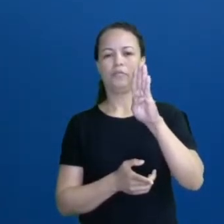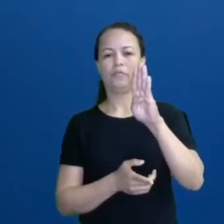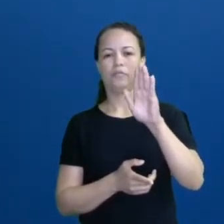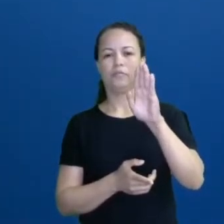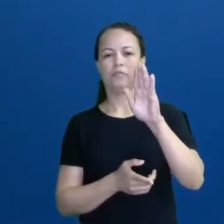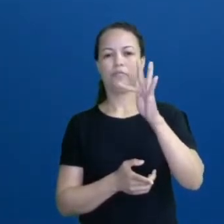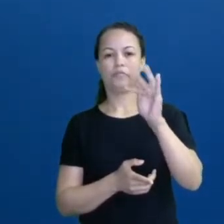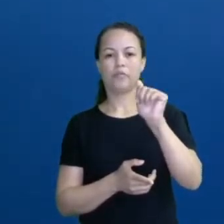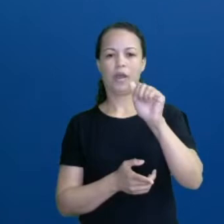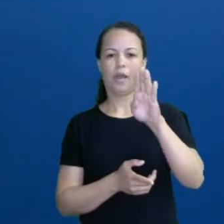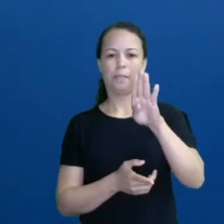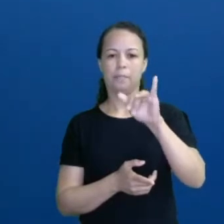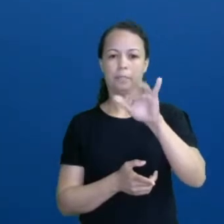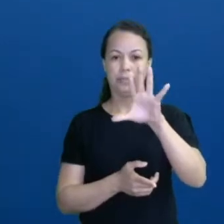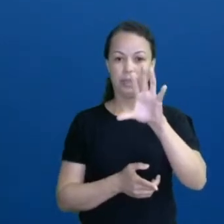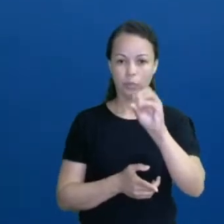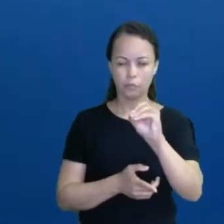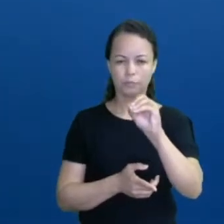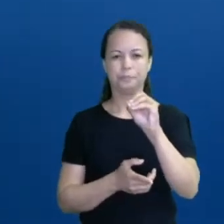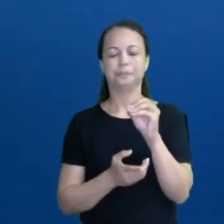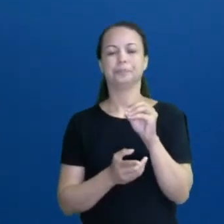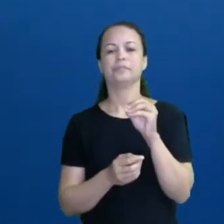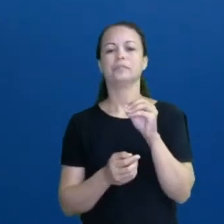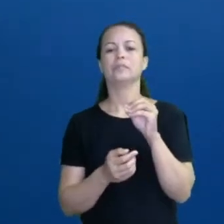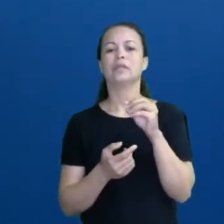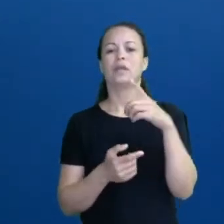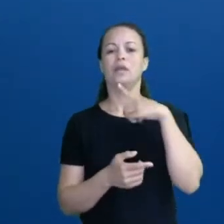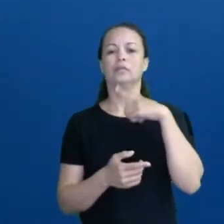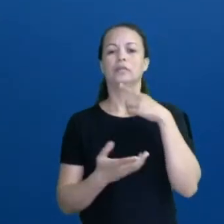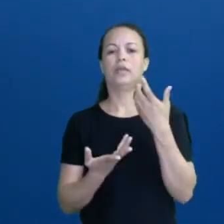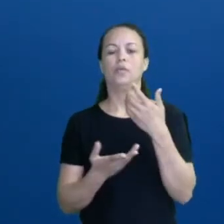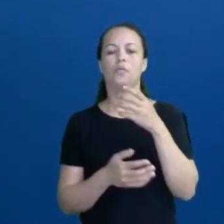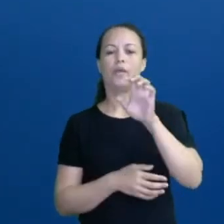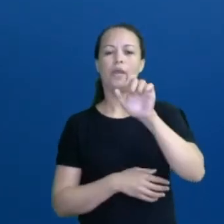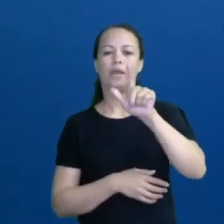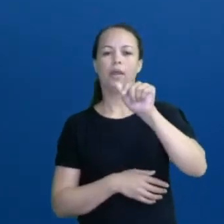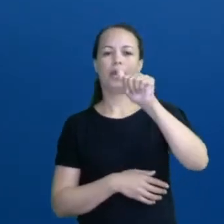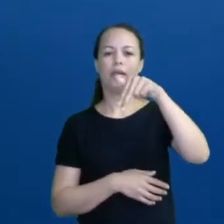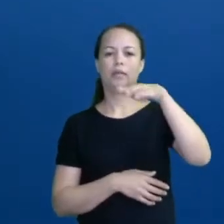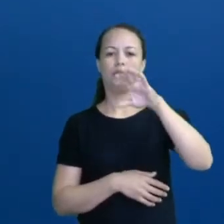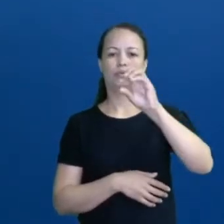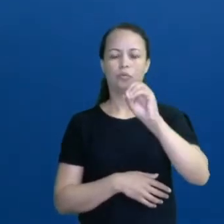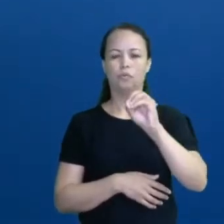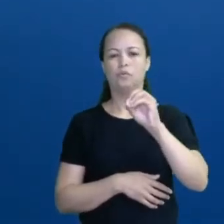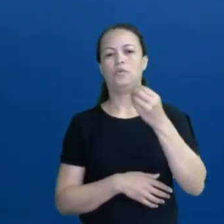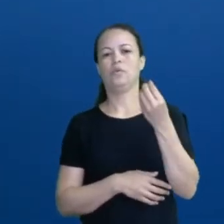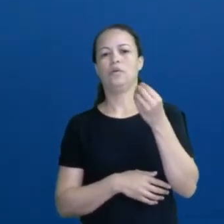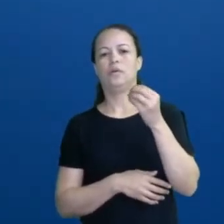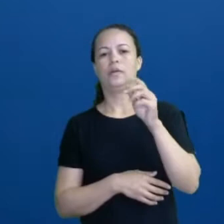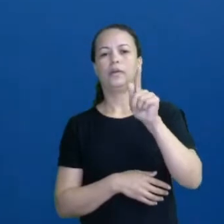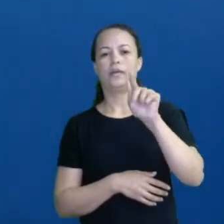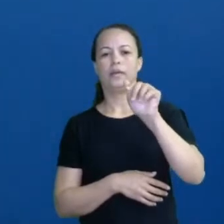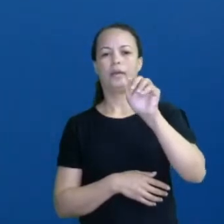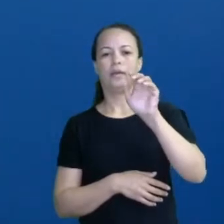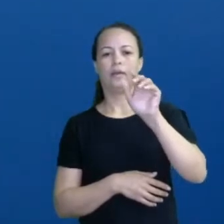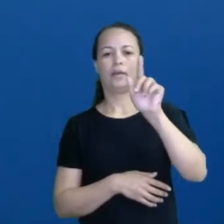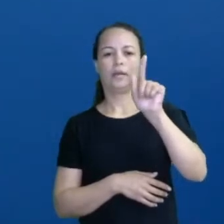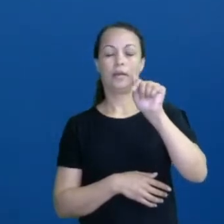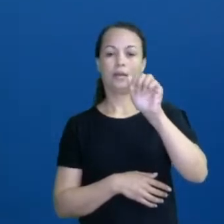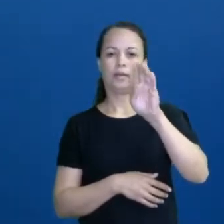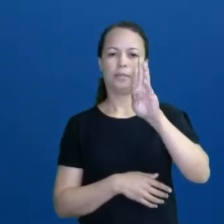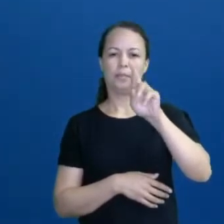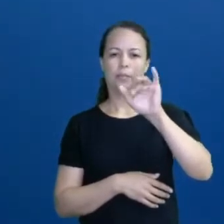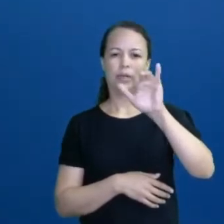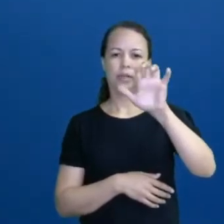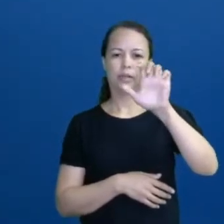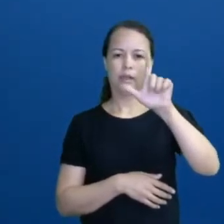Fabio. Olha, Fábio. Eu tenho Elano, Gabriel e Fábio. Se eu fosse chamar depois